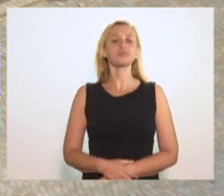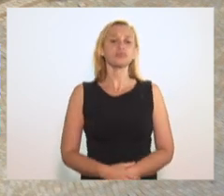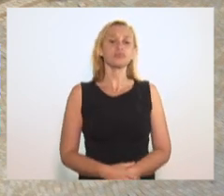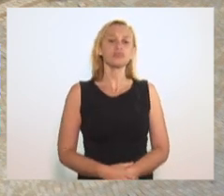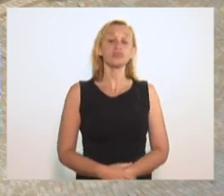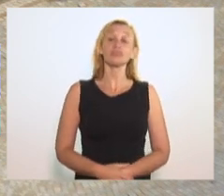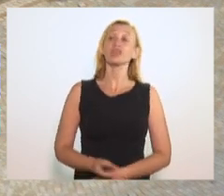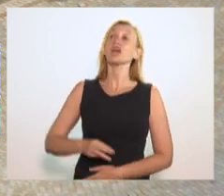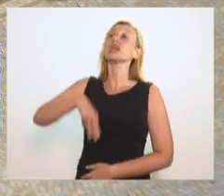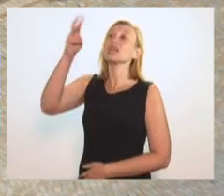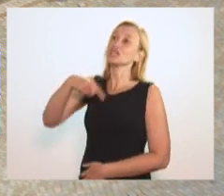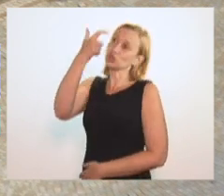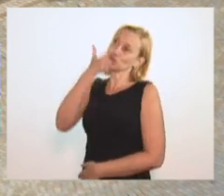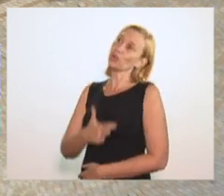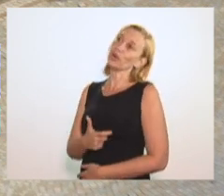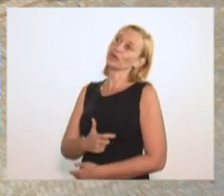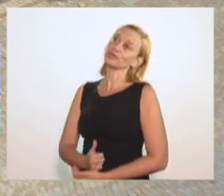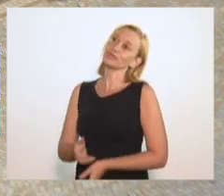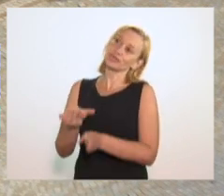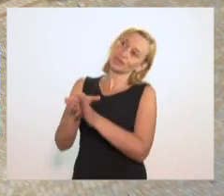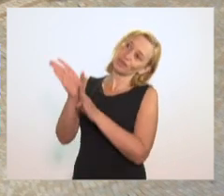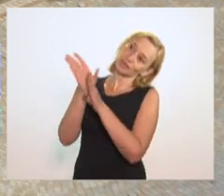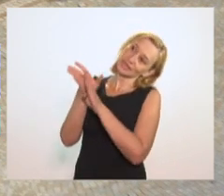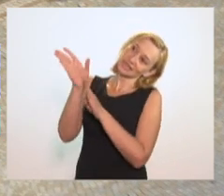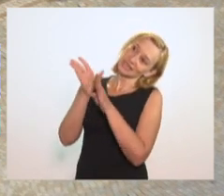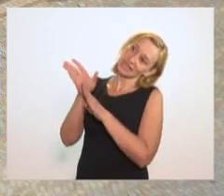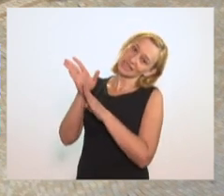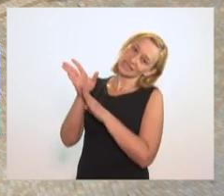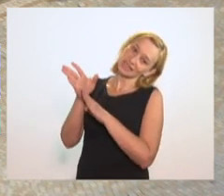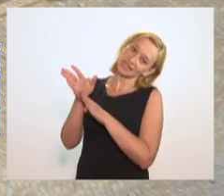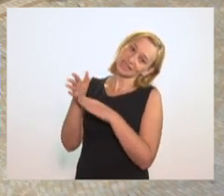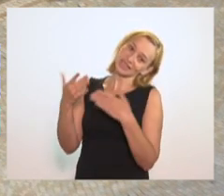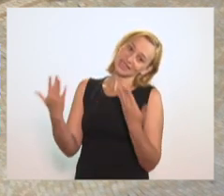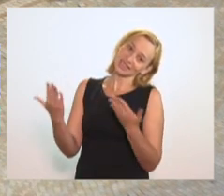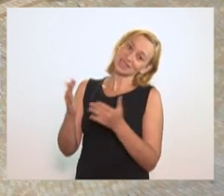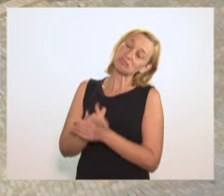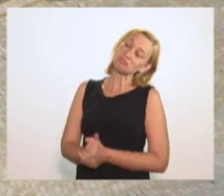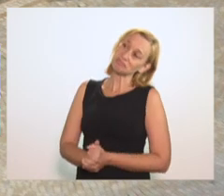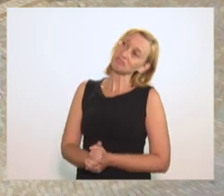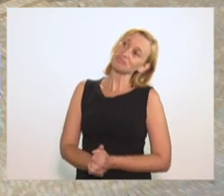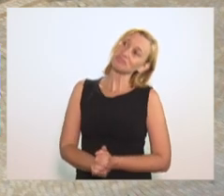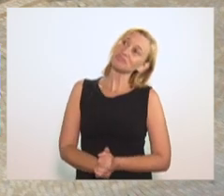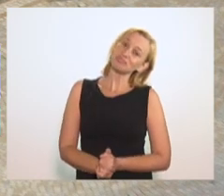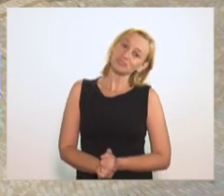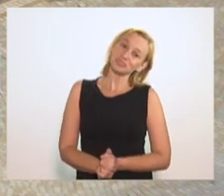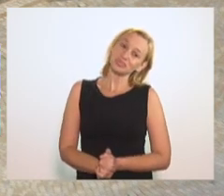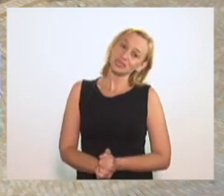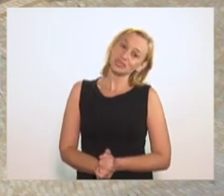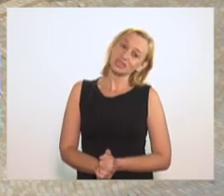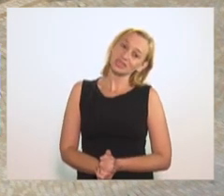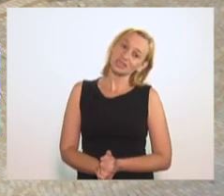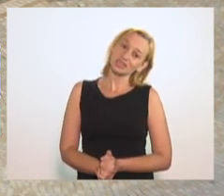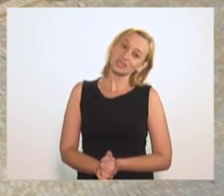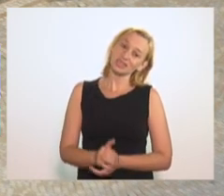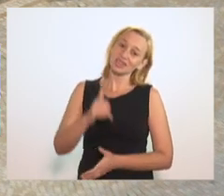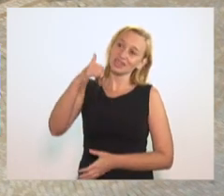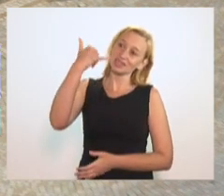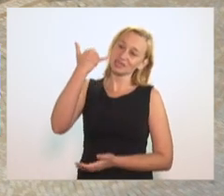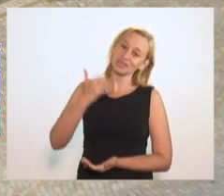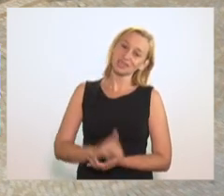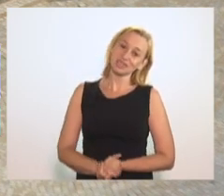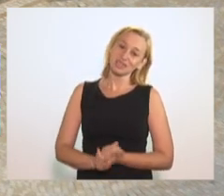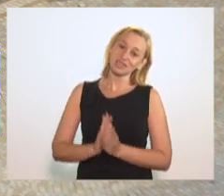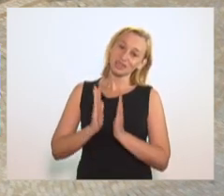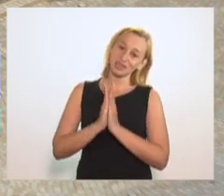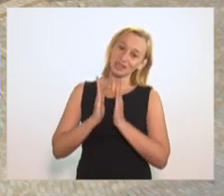quem sou eu para dar conselhos a vossa excelência mas compre um galho de arruda ou água benta oração